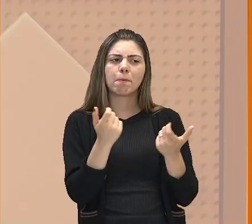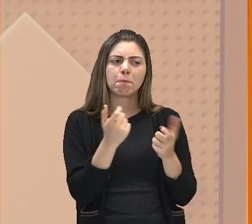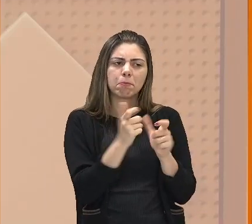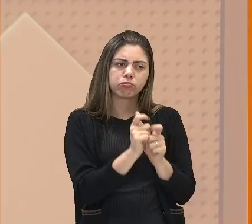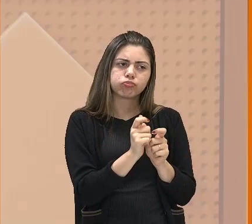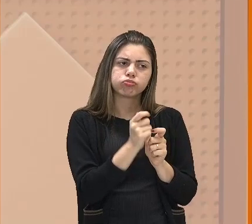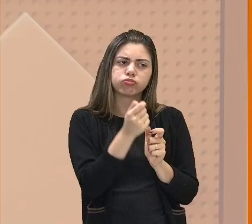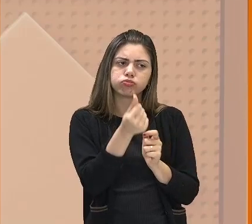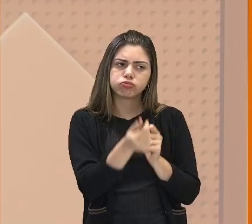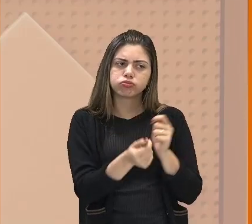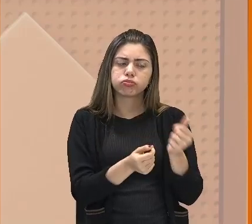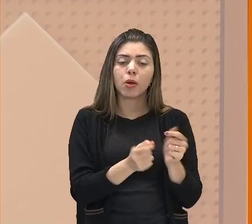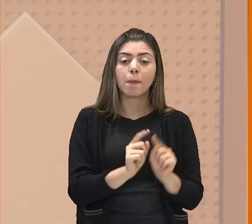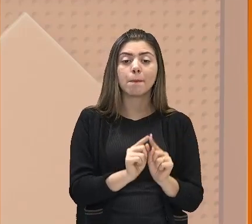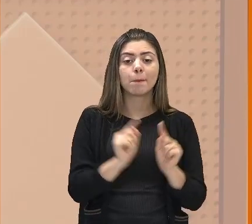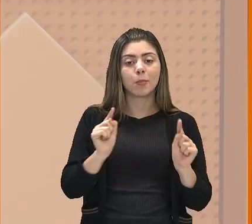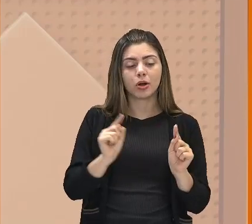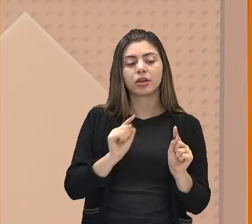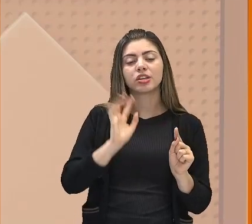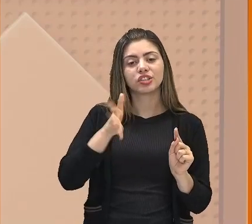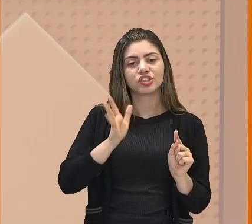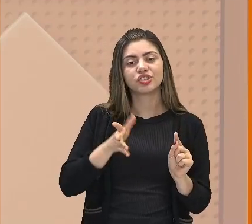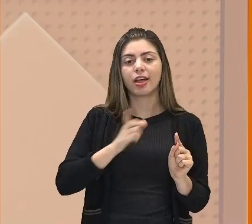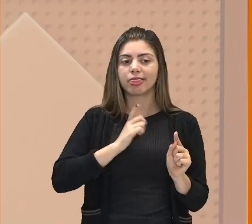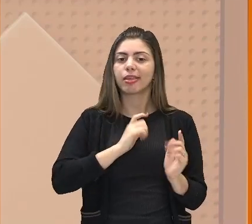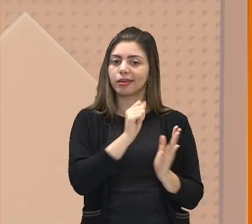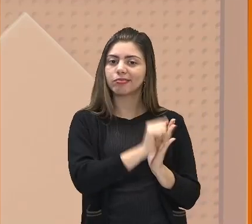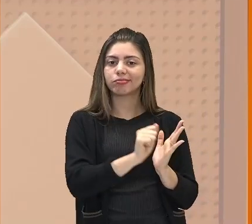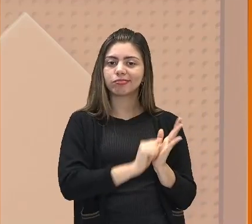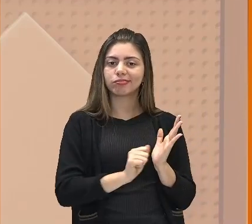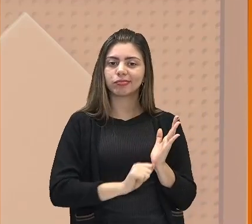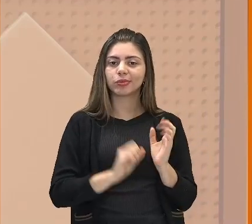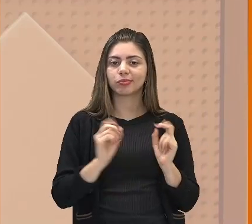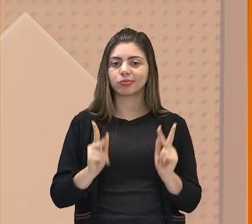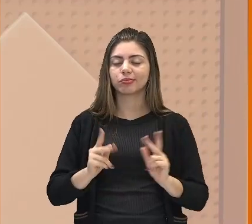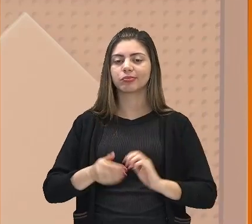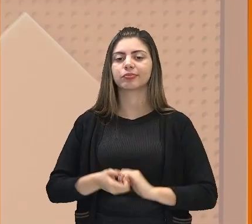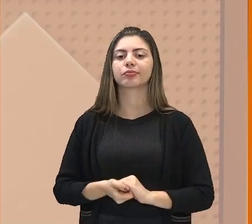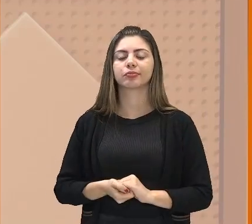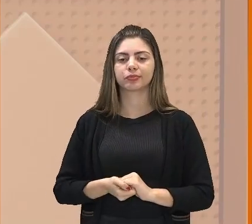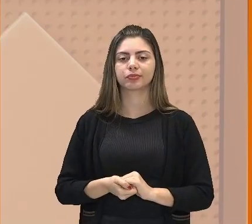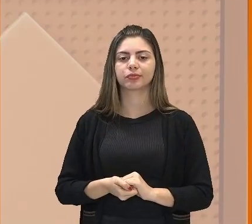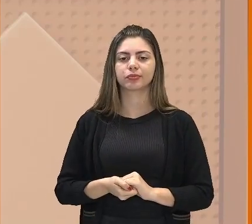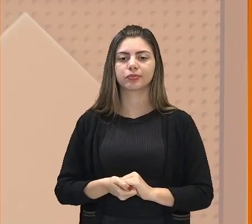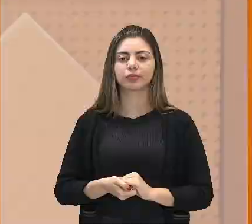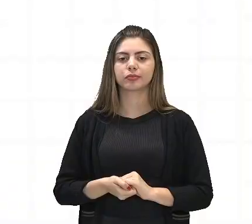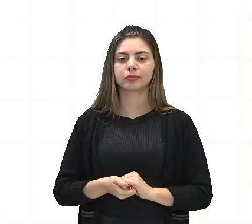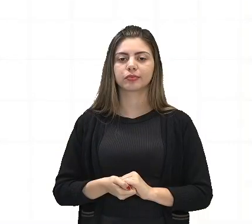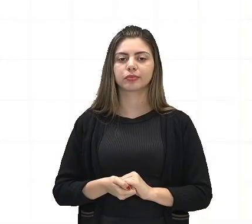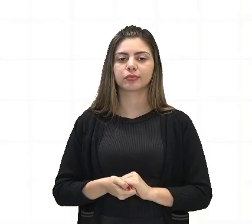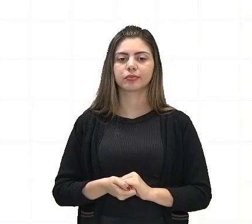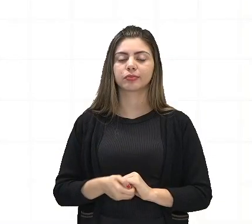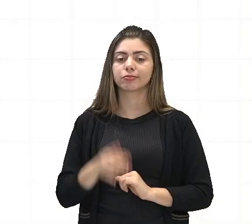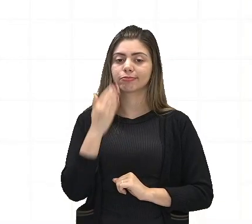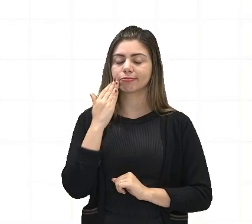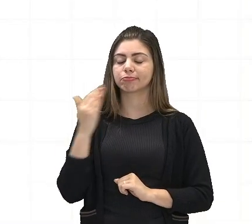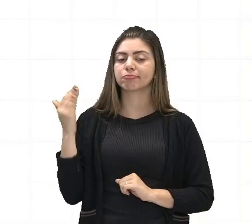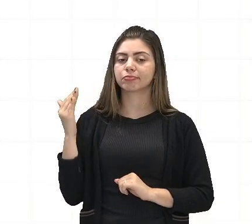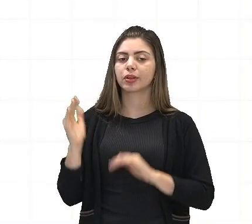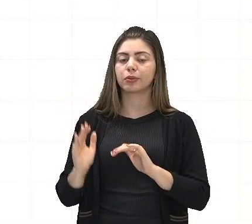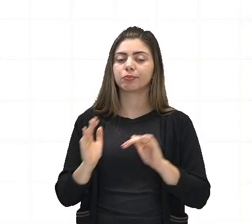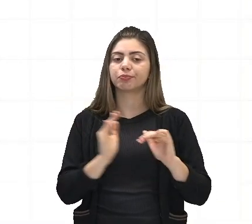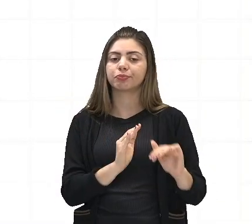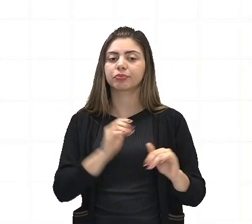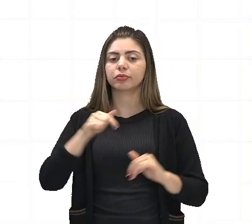temos ali um pouco de conhecimento dessas populações, ok? Vamos agora observar aí os quilombos, né?